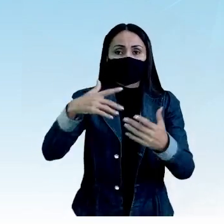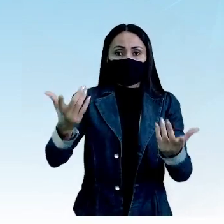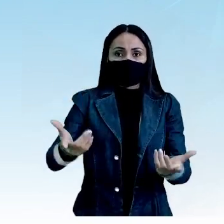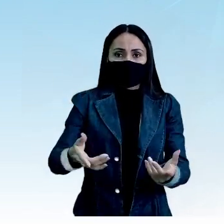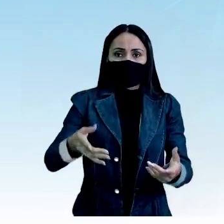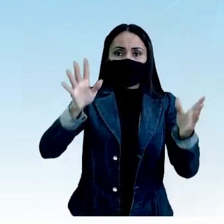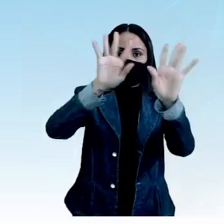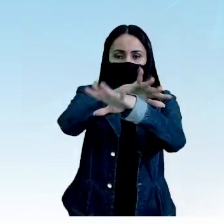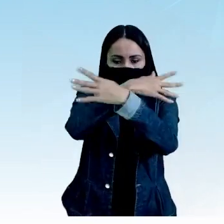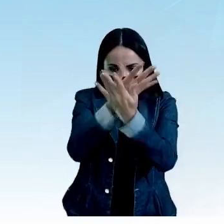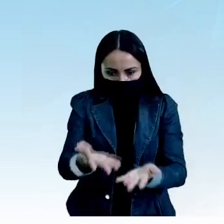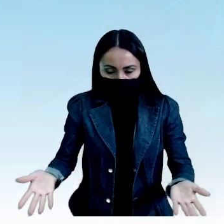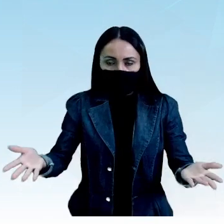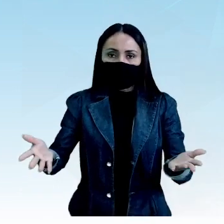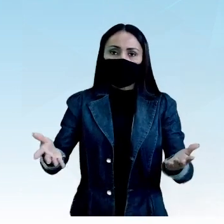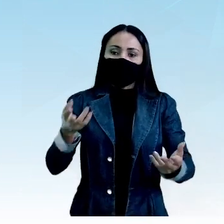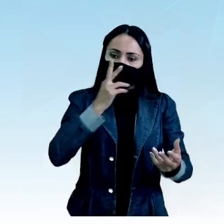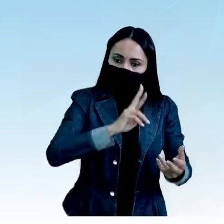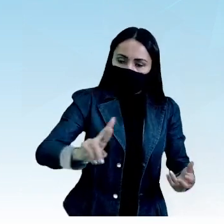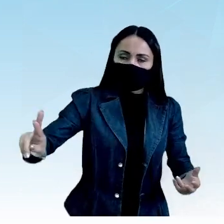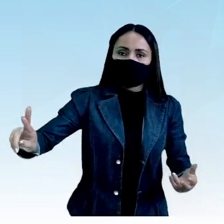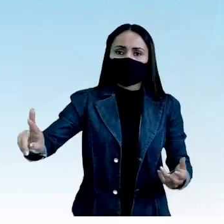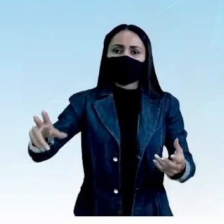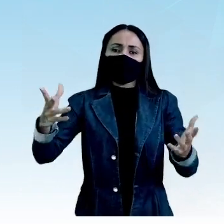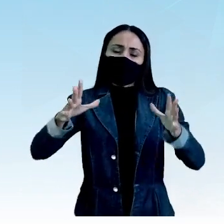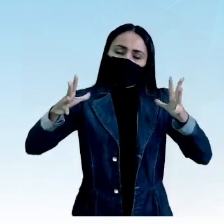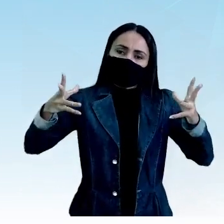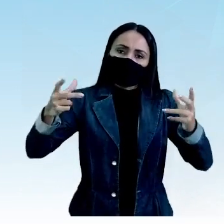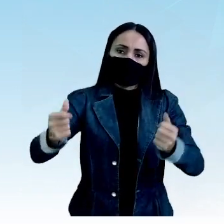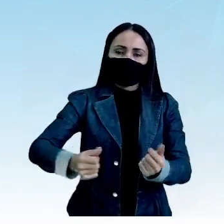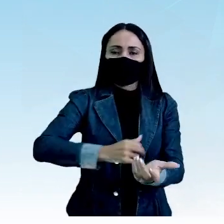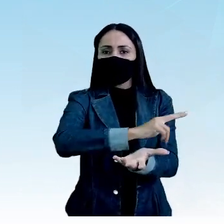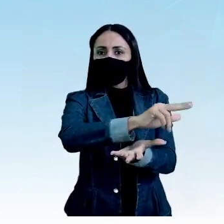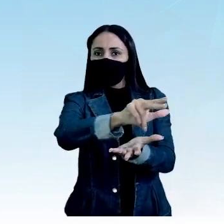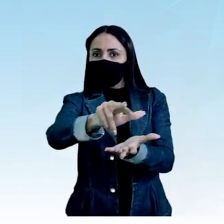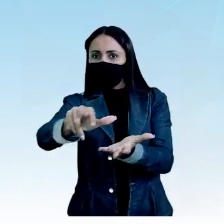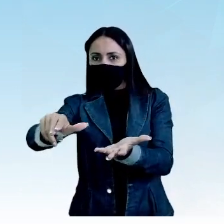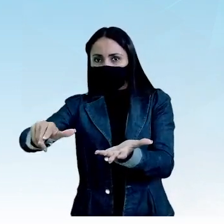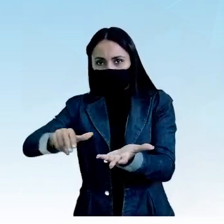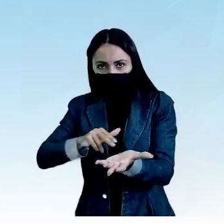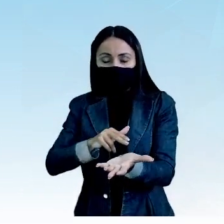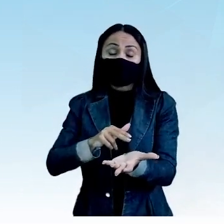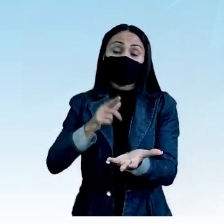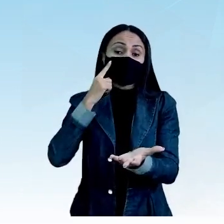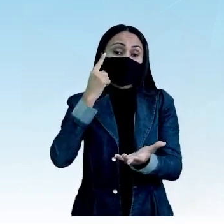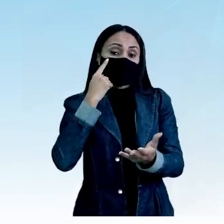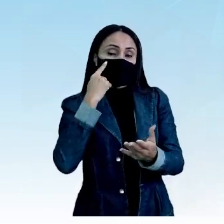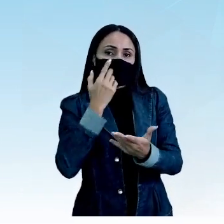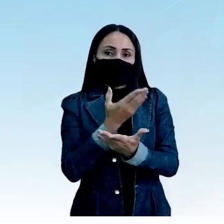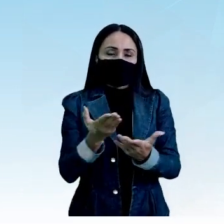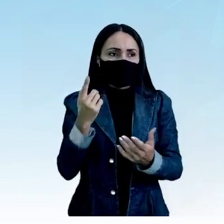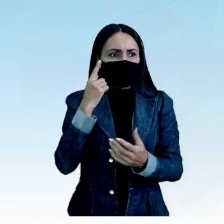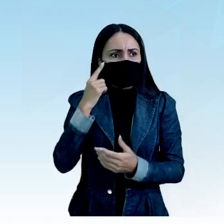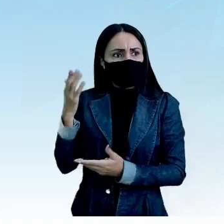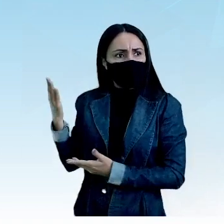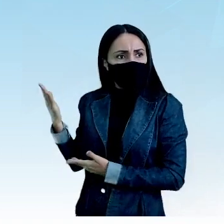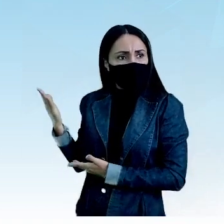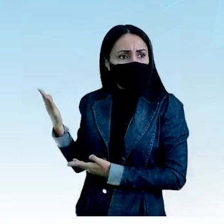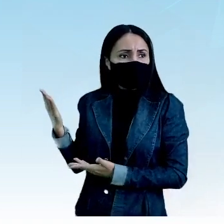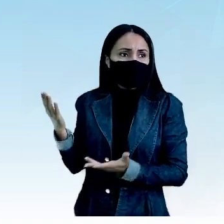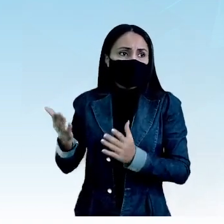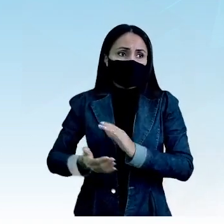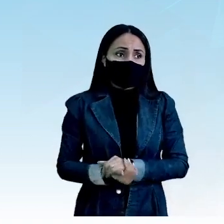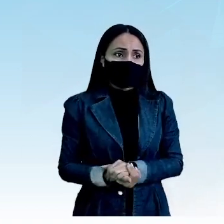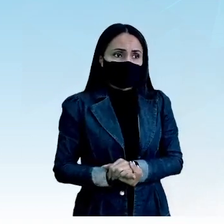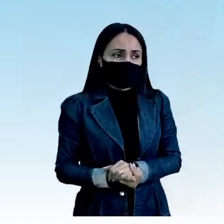o Calunga. A gente poderia dizer todo um simbolismo místico, religioso, certo? Pode observar, olha aí, estudante, que tal